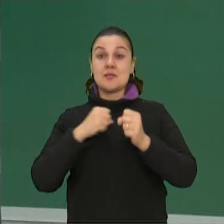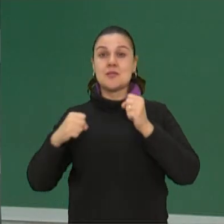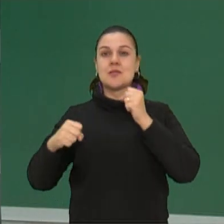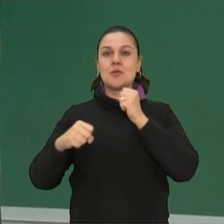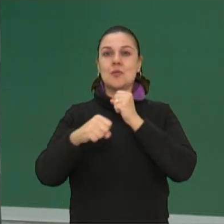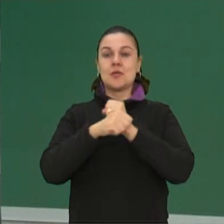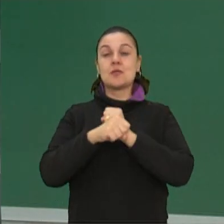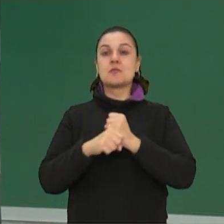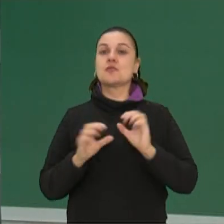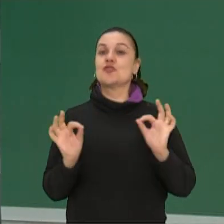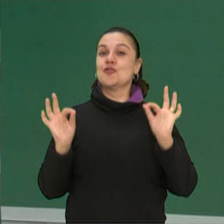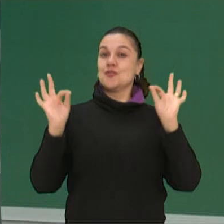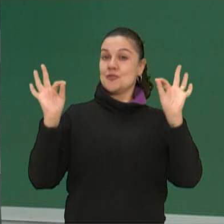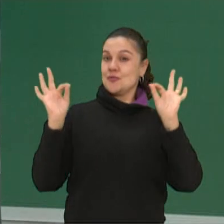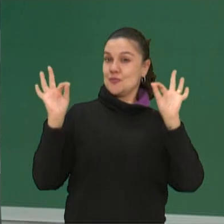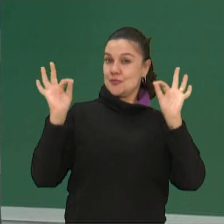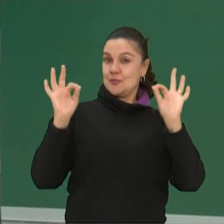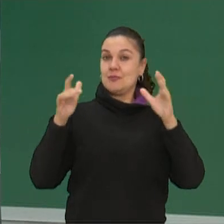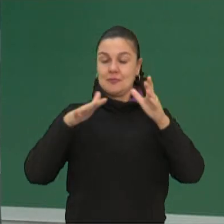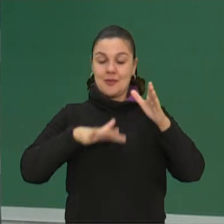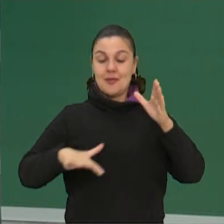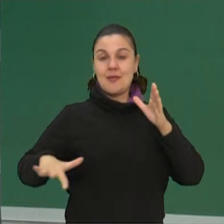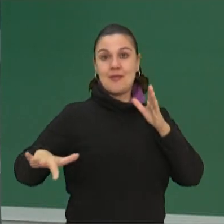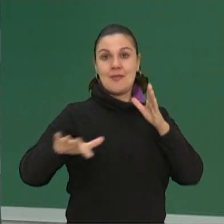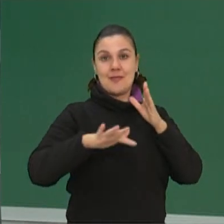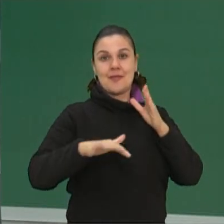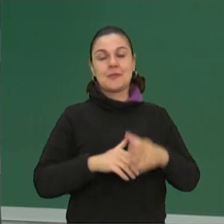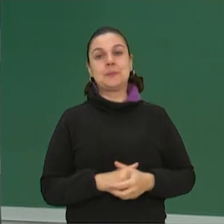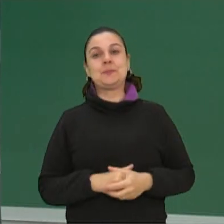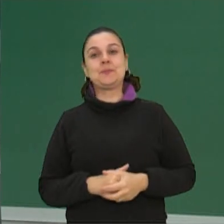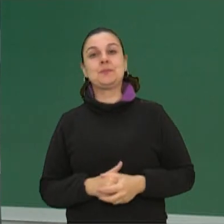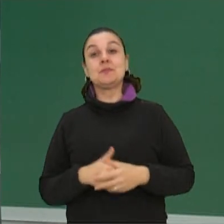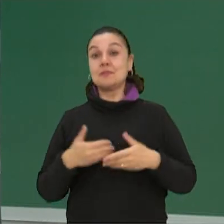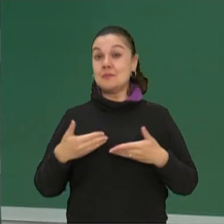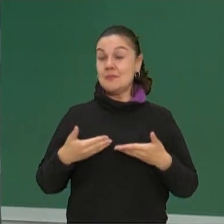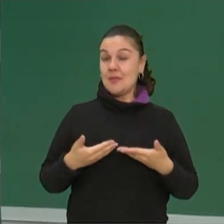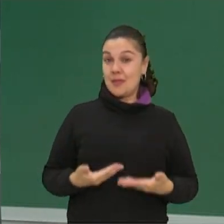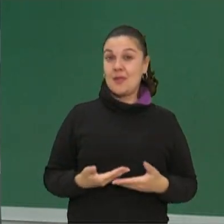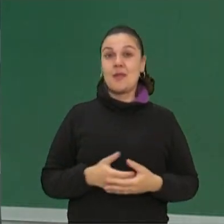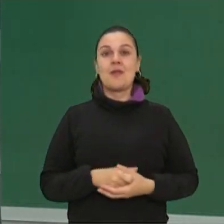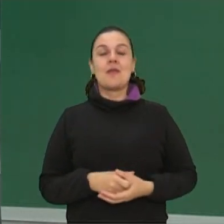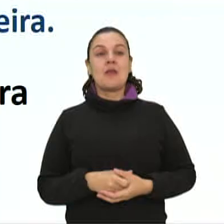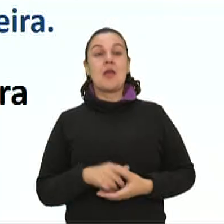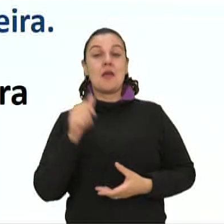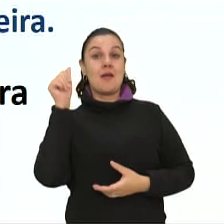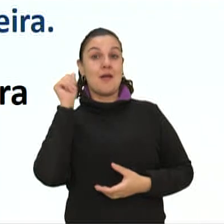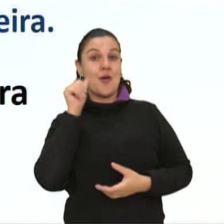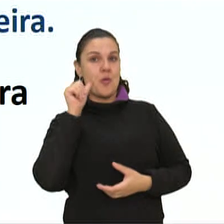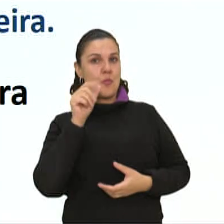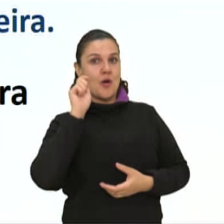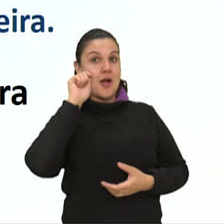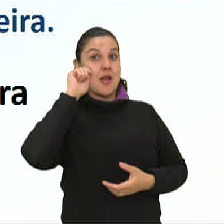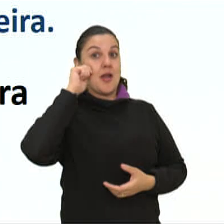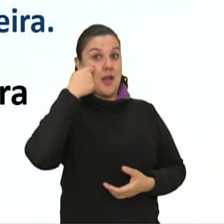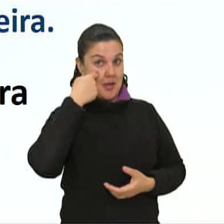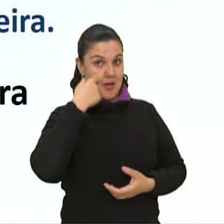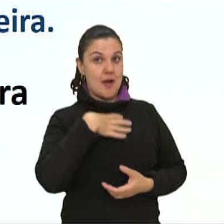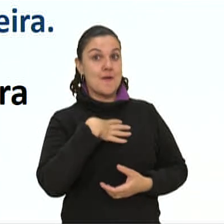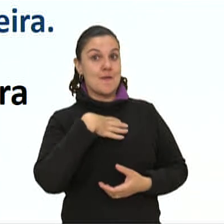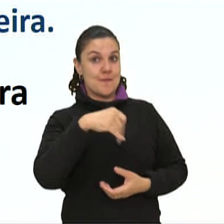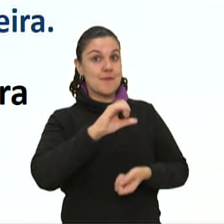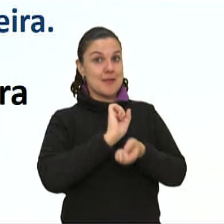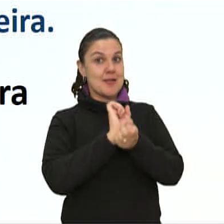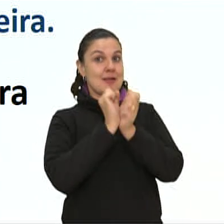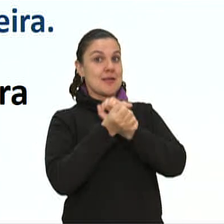nos círculos sociais dessa elite mineira. Então ela, uma negra filha de